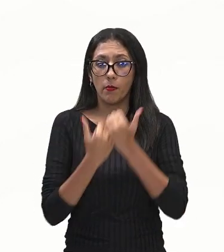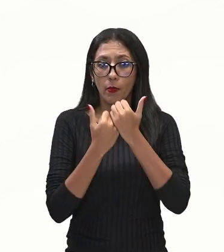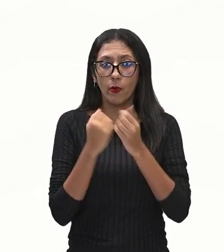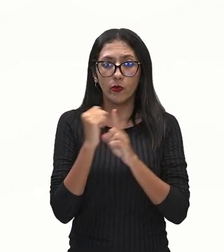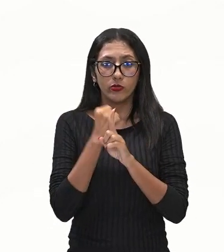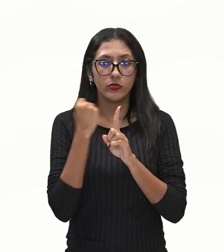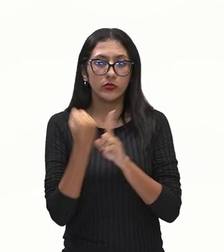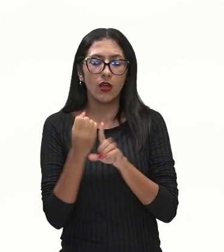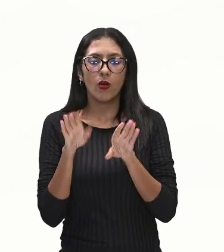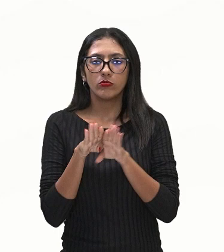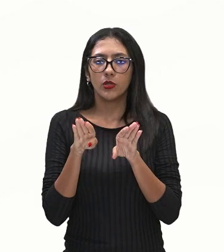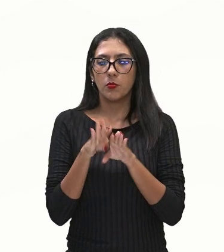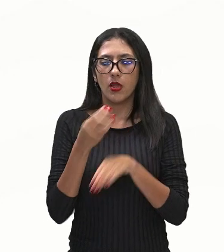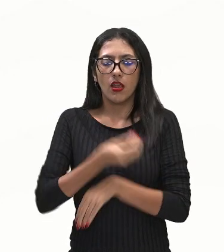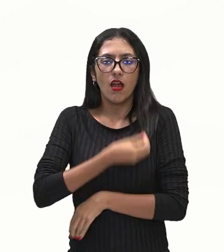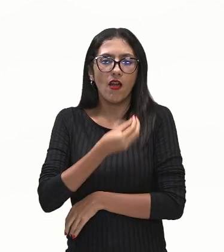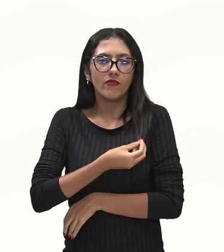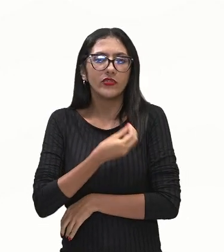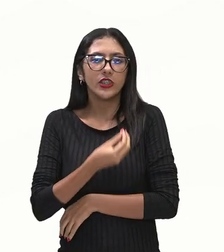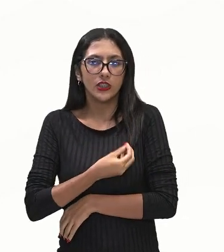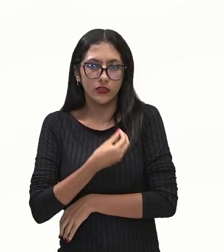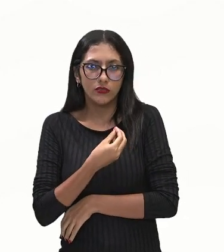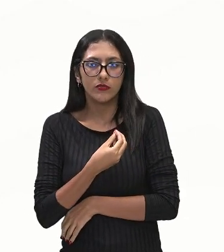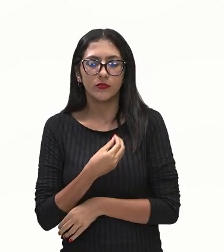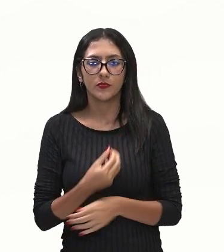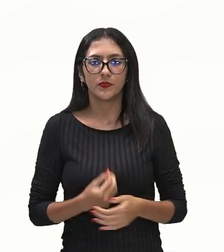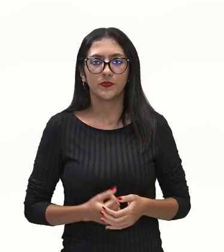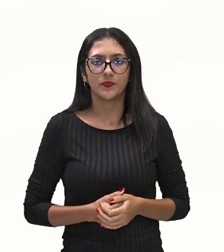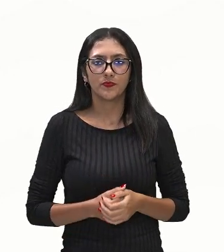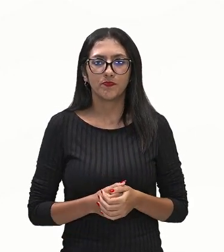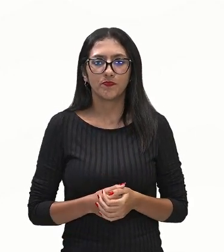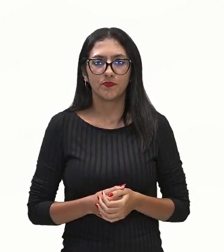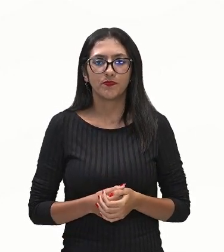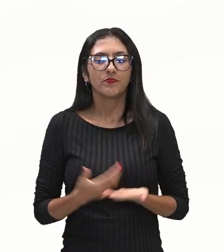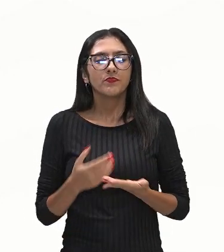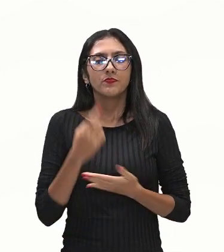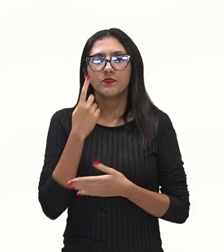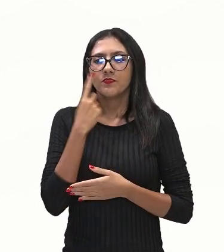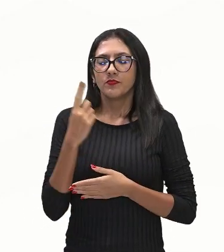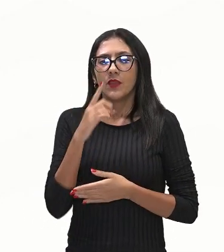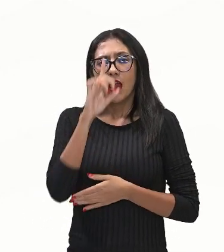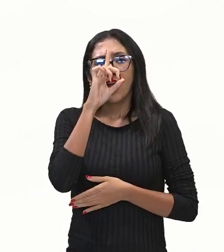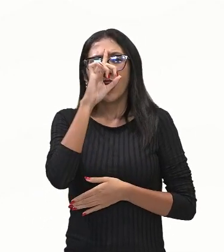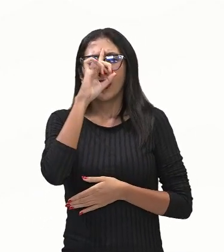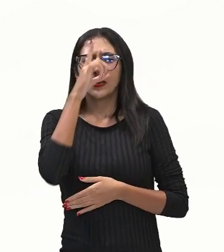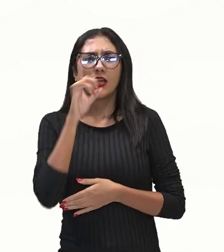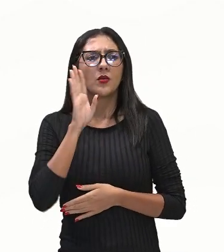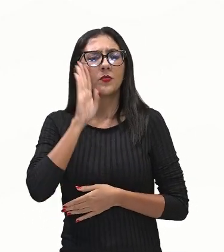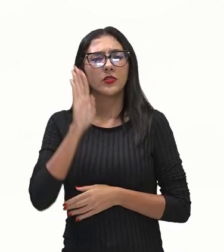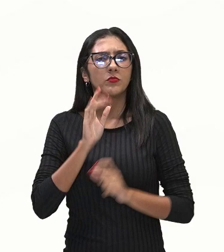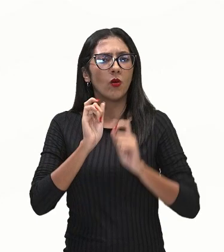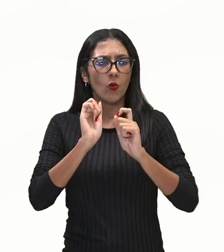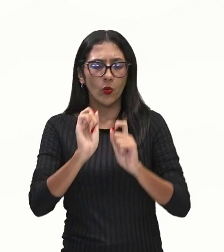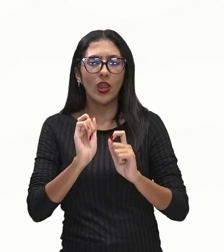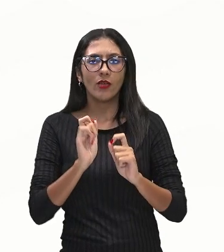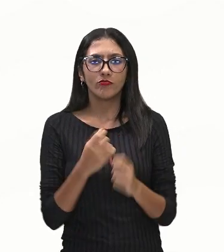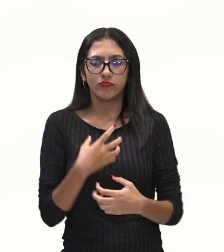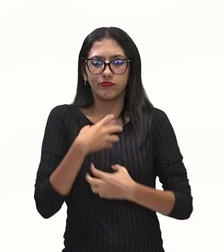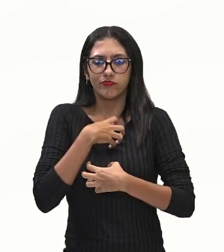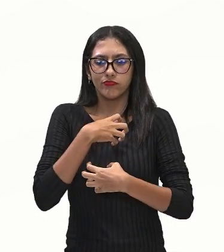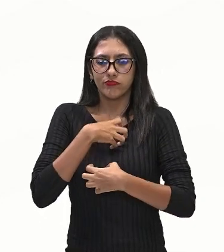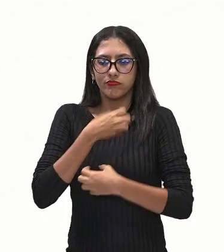e condições de vida. Então, uma pausa para nós entendermos aqui. A ideia central é o quê? É o